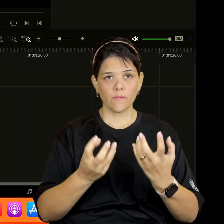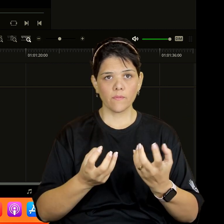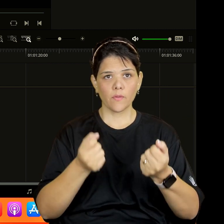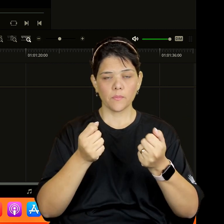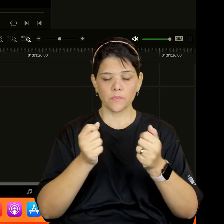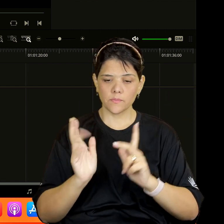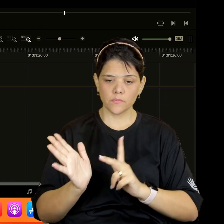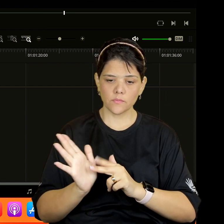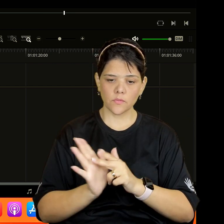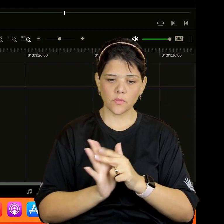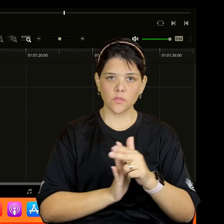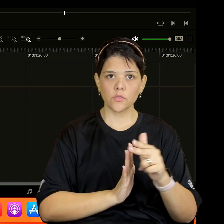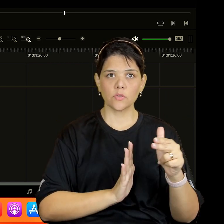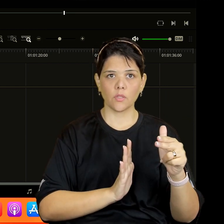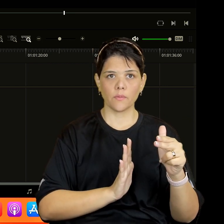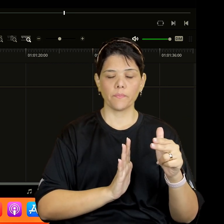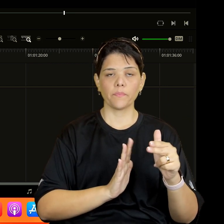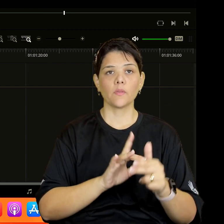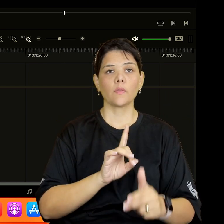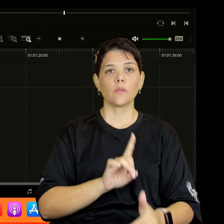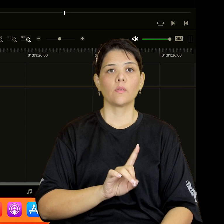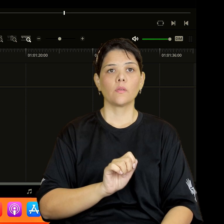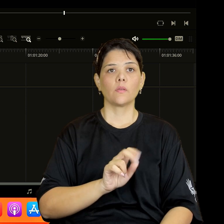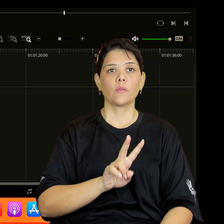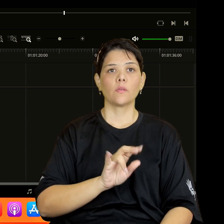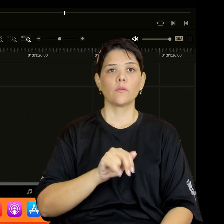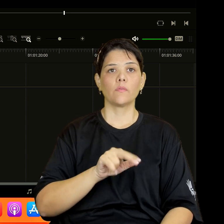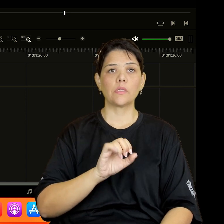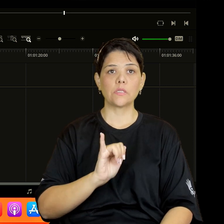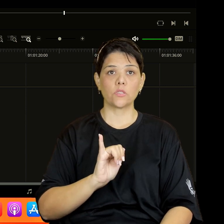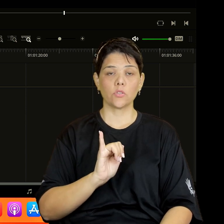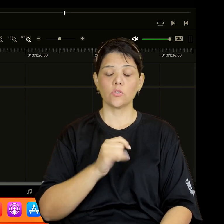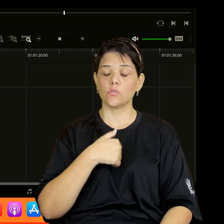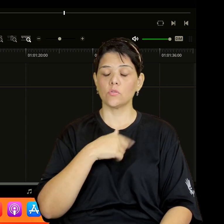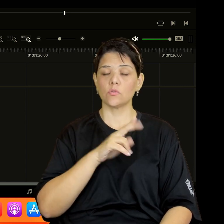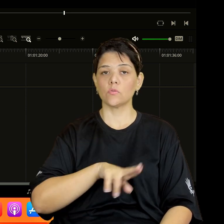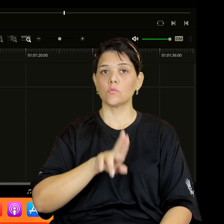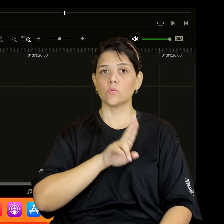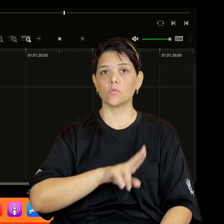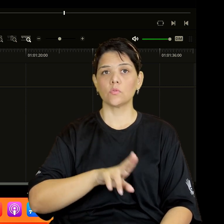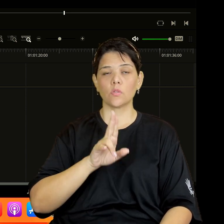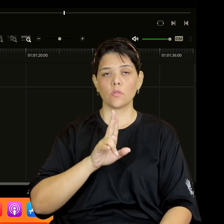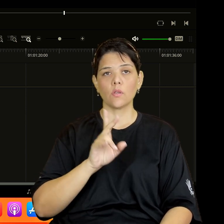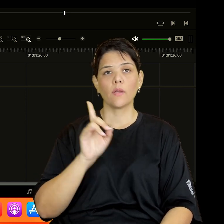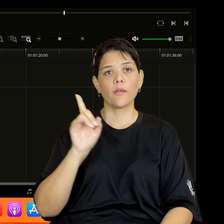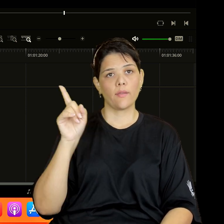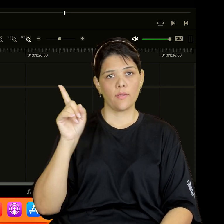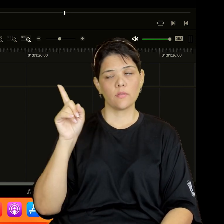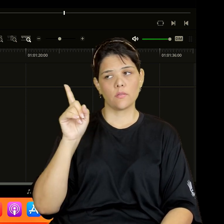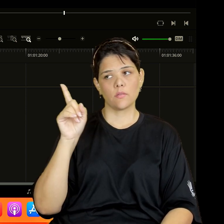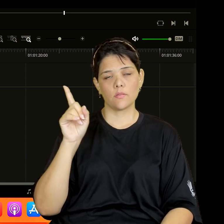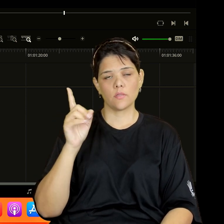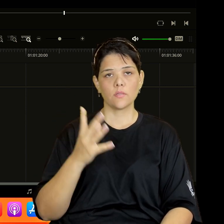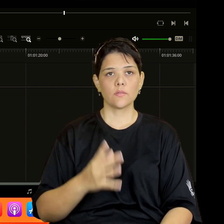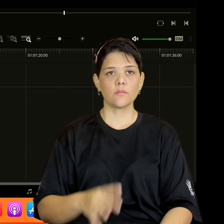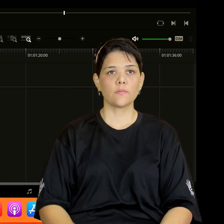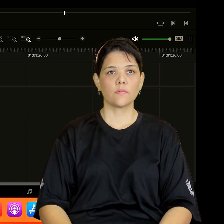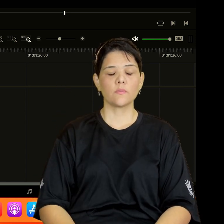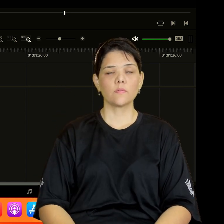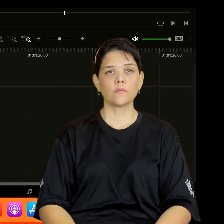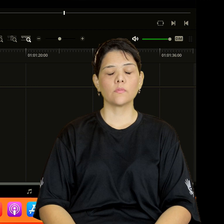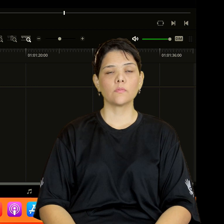beleza? No DaVinci aqui, eu vou usar bastante o DaVinci com vocês, então vai ser um pouquinho de aula de DaVinci,